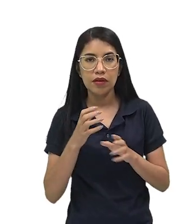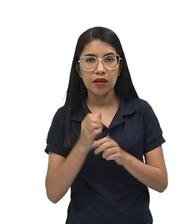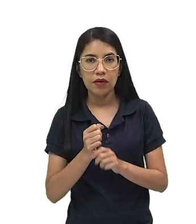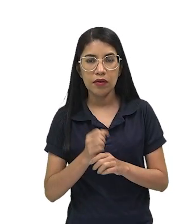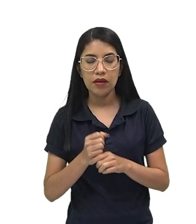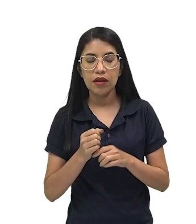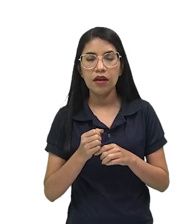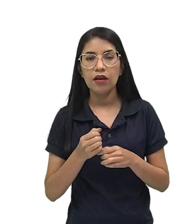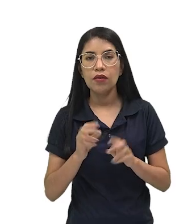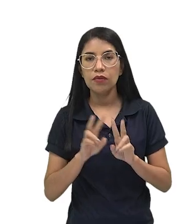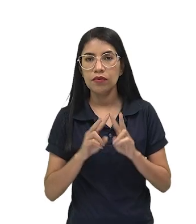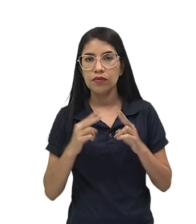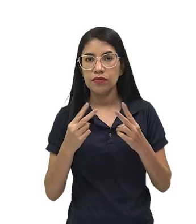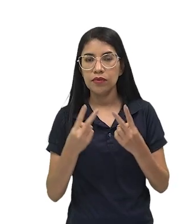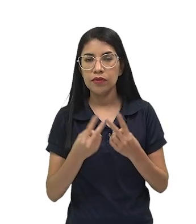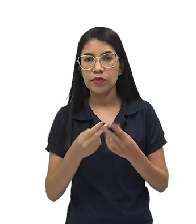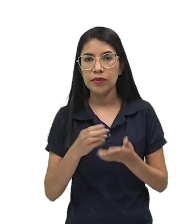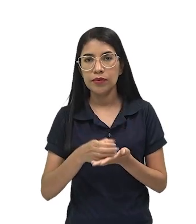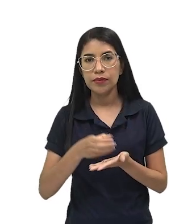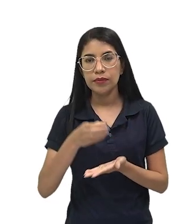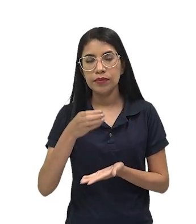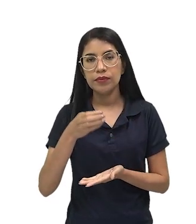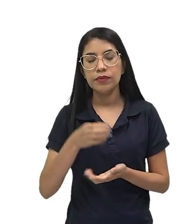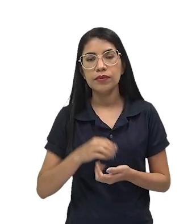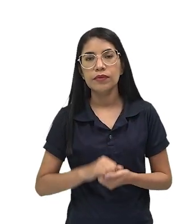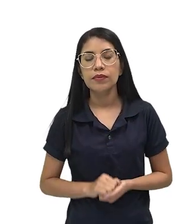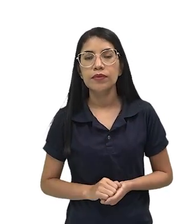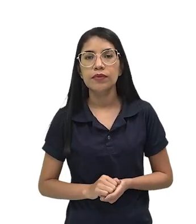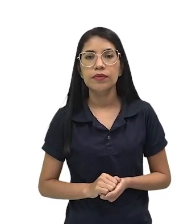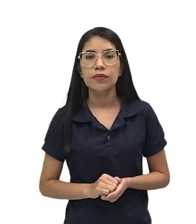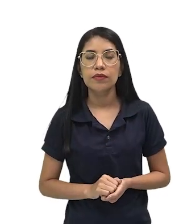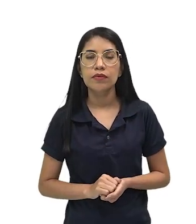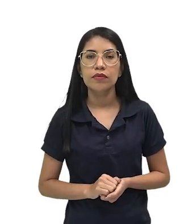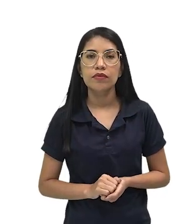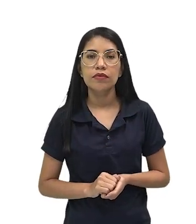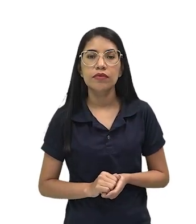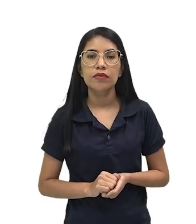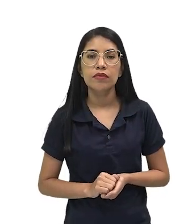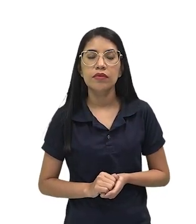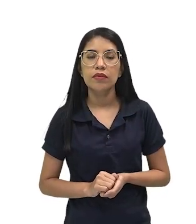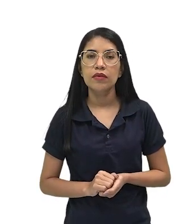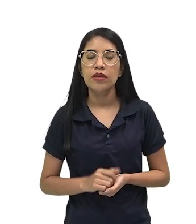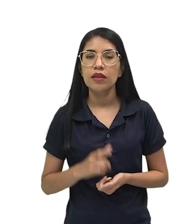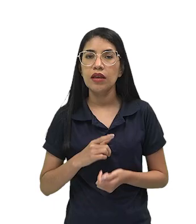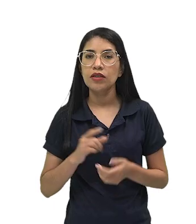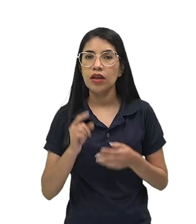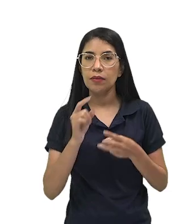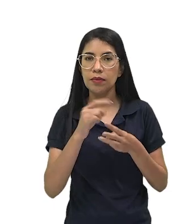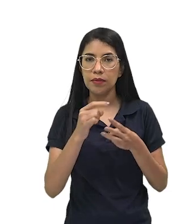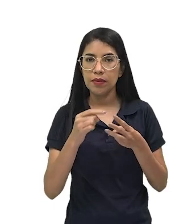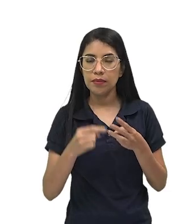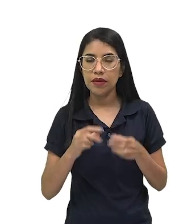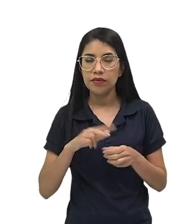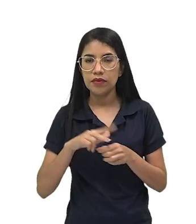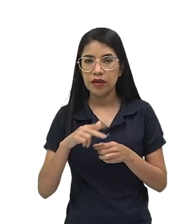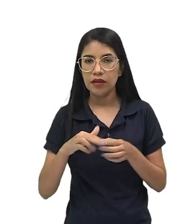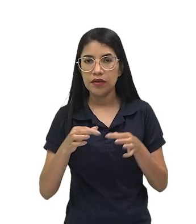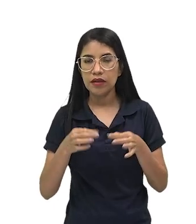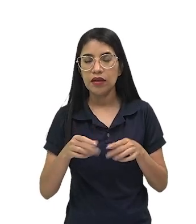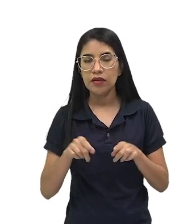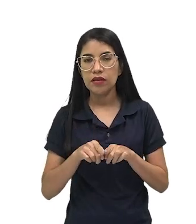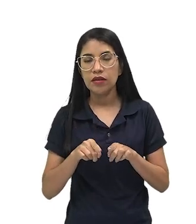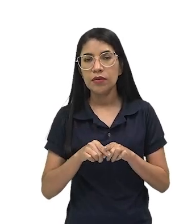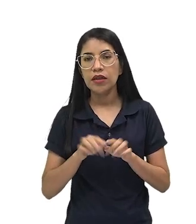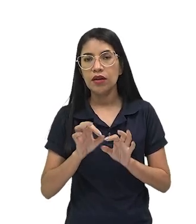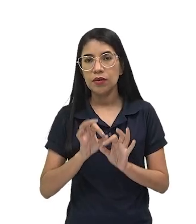calcular o volume deste cilindro, né? Por quê? Porque eu tenho todas as variáveis. Agora eu tenho a altura,